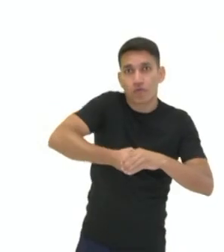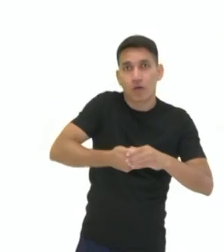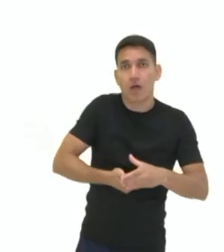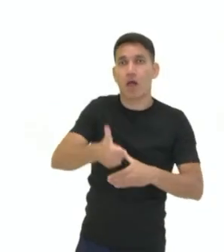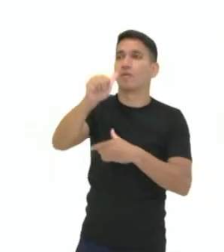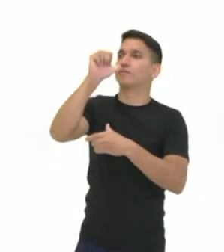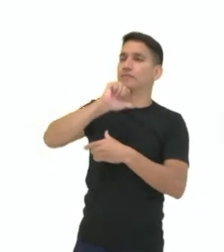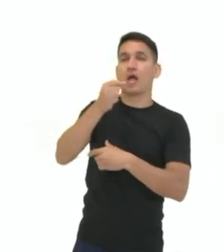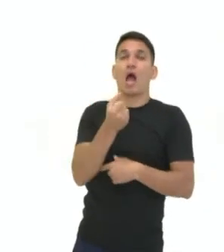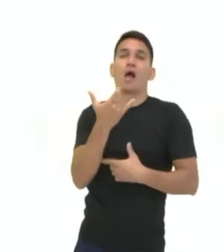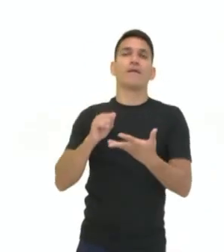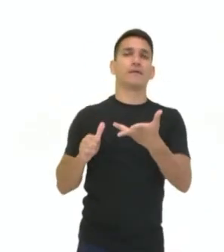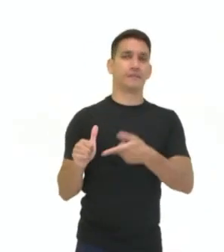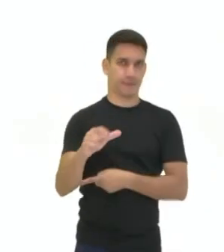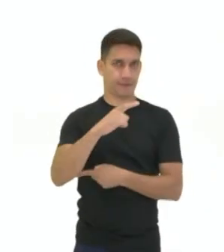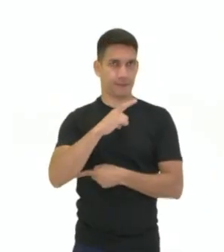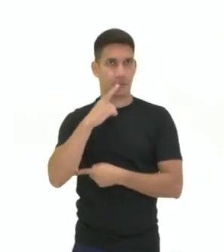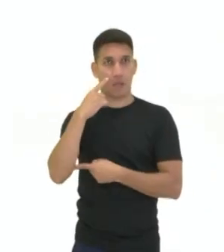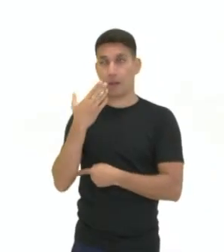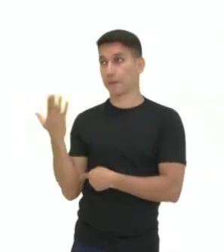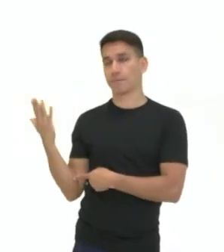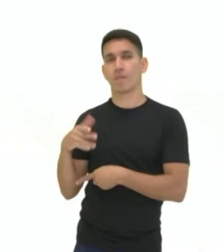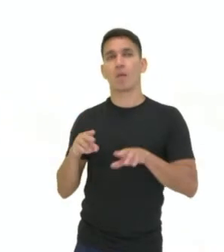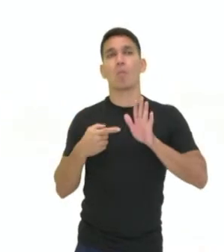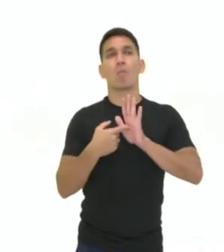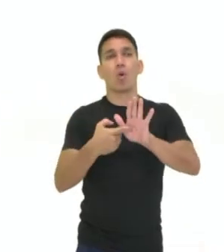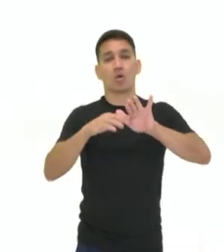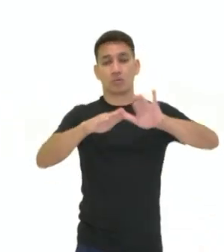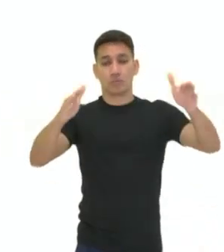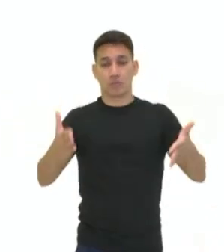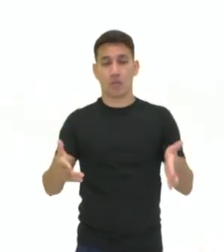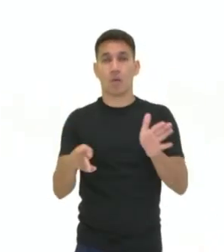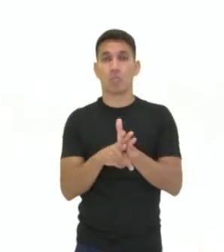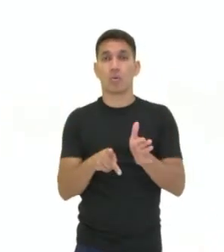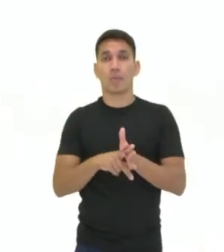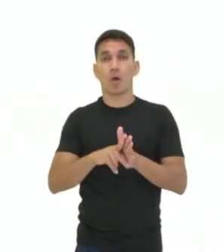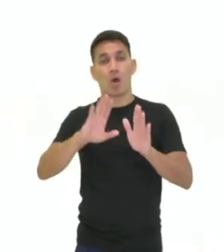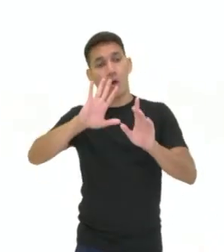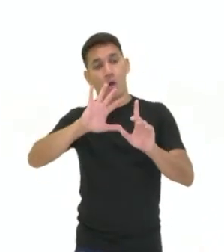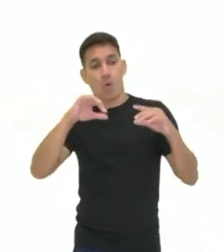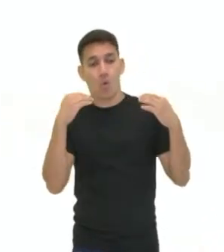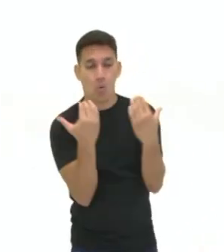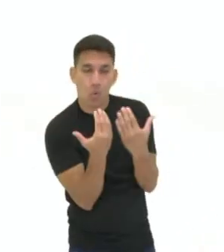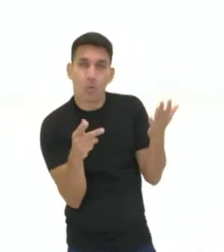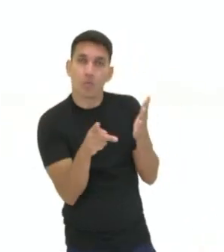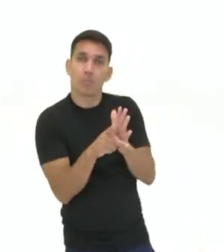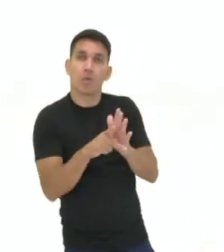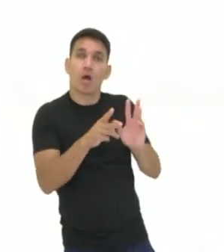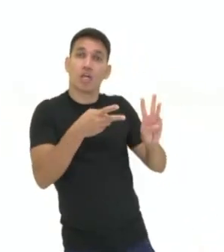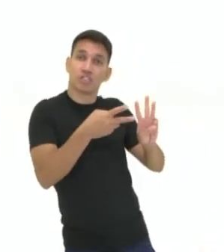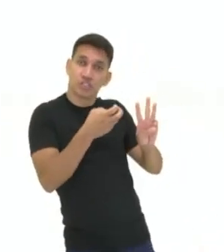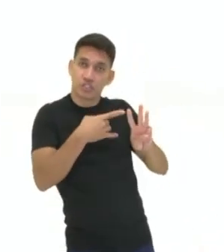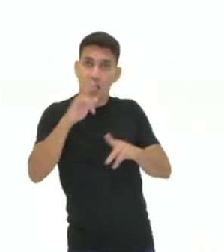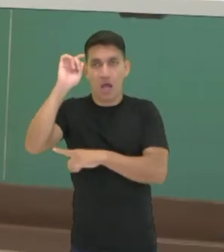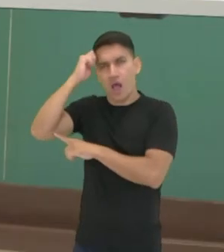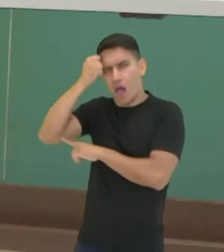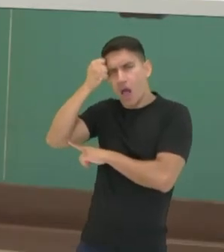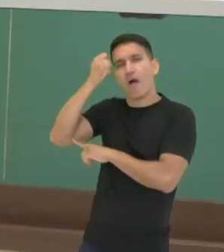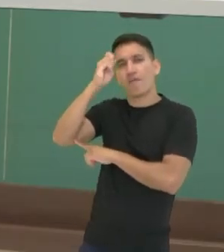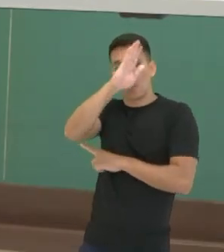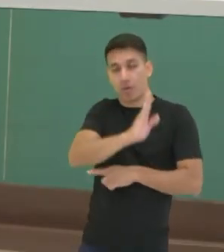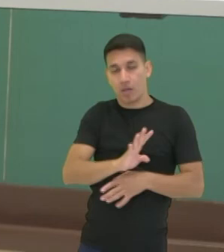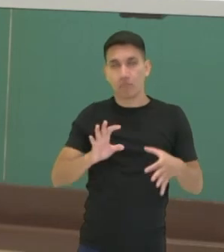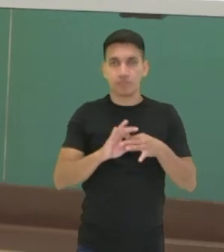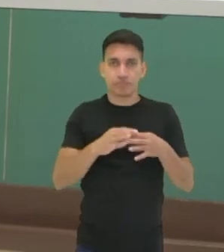imagem alguns elementos. Aqui é um altar do culto indígena e afro-brasileiro da Jurema Sagrada. Muitas manifestações